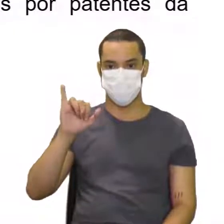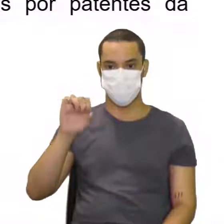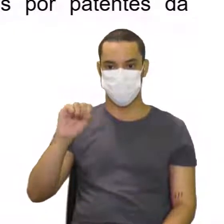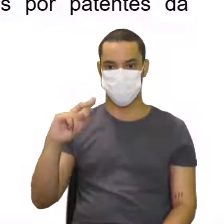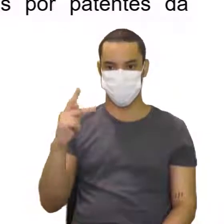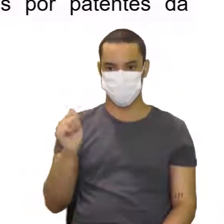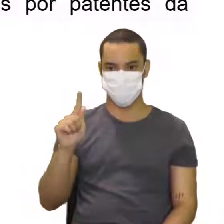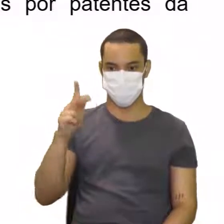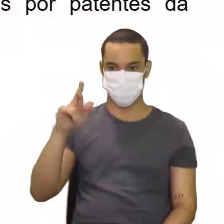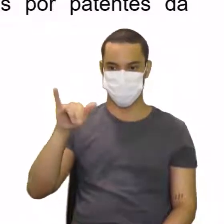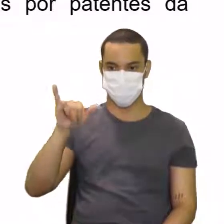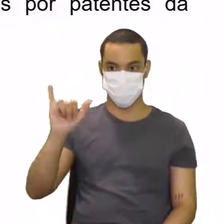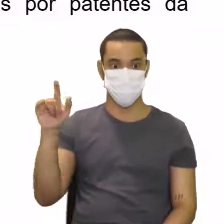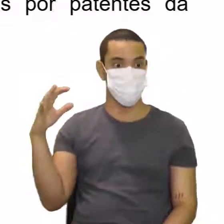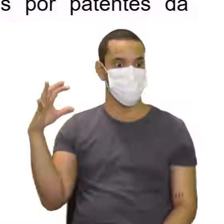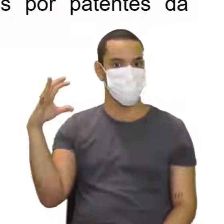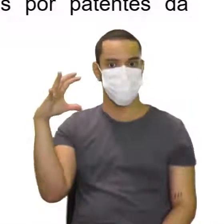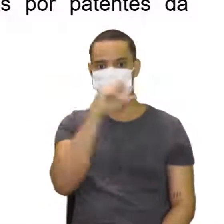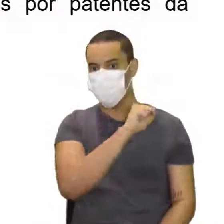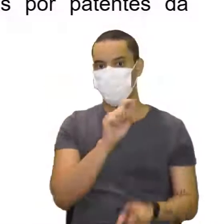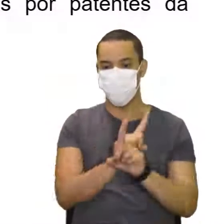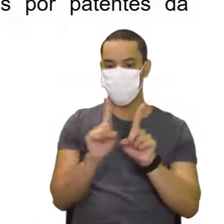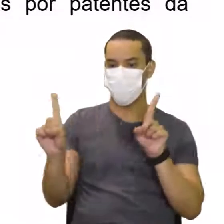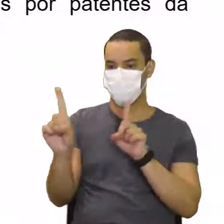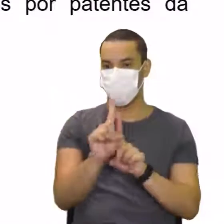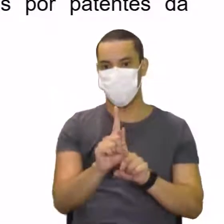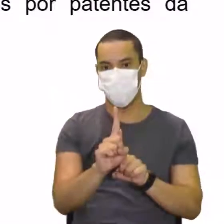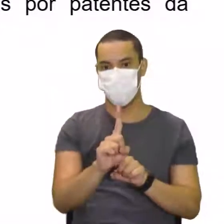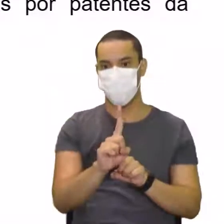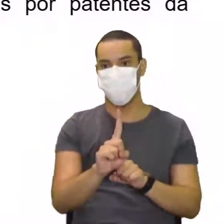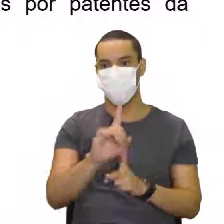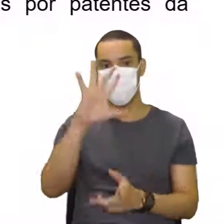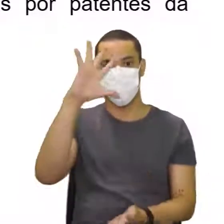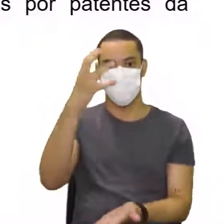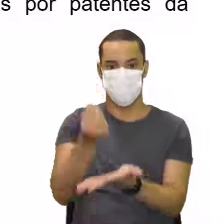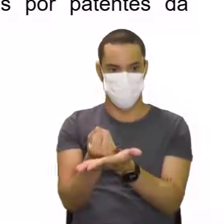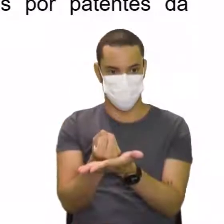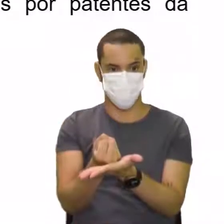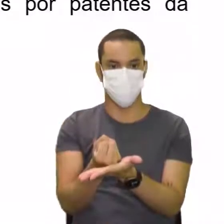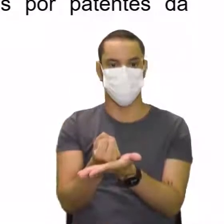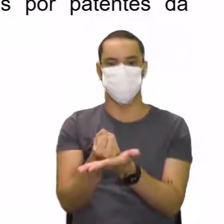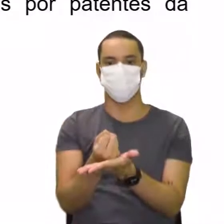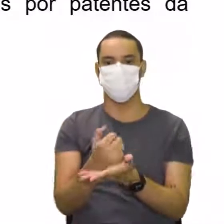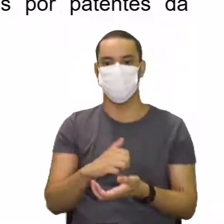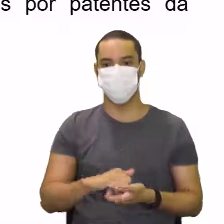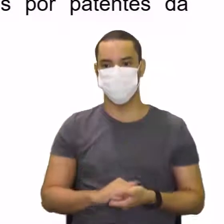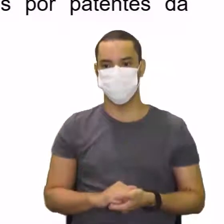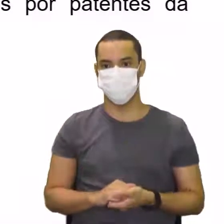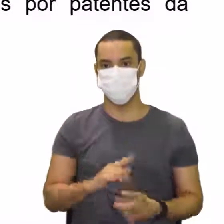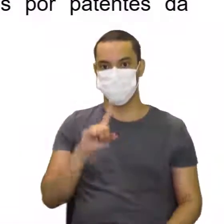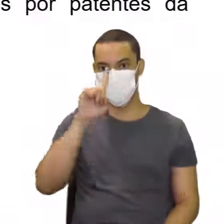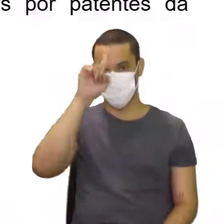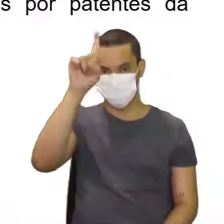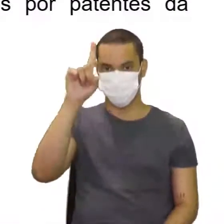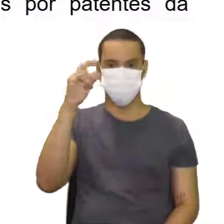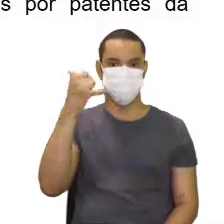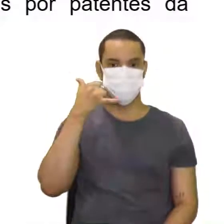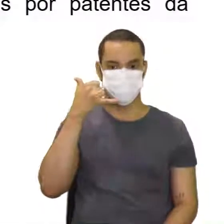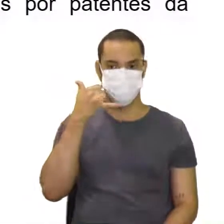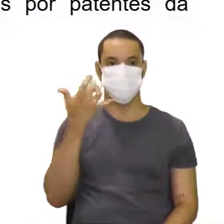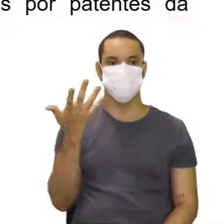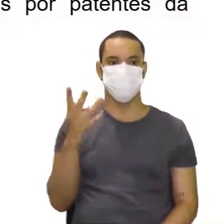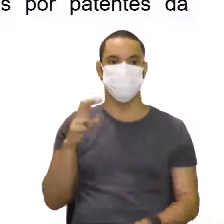ele foi rapidinho na frente ali do Elisha Gray registrar a patente da invenção do telefone, ok?